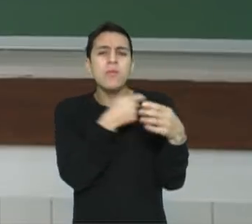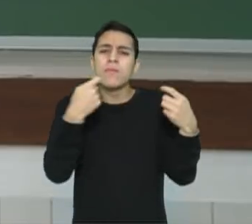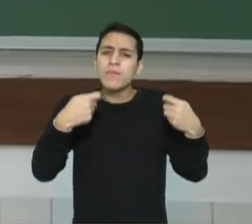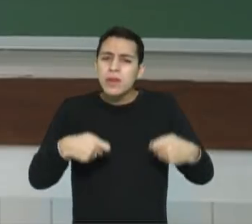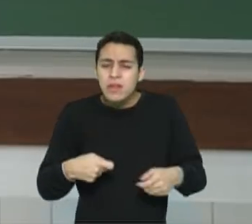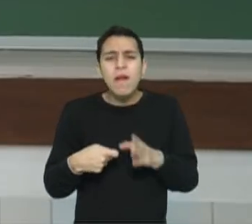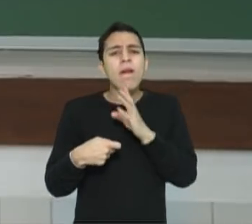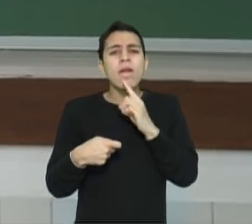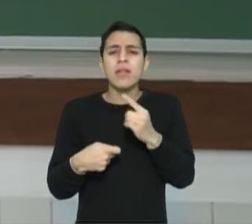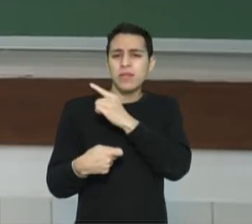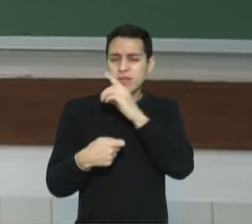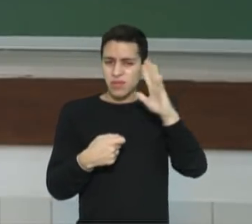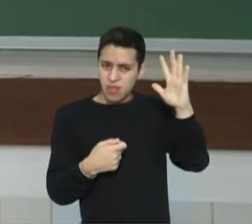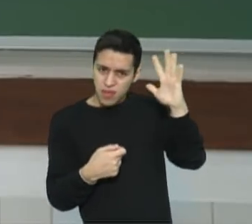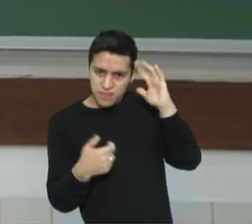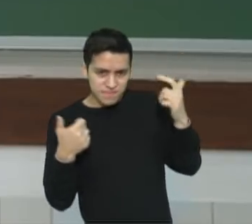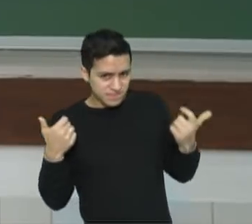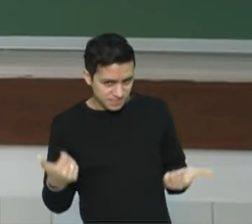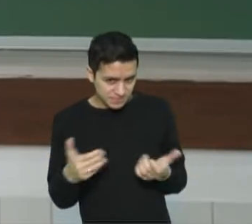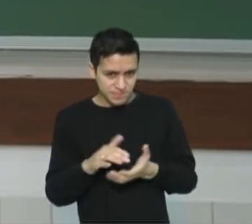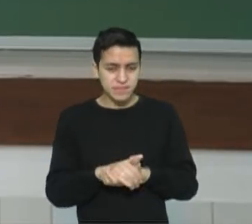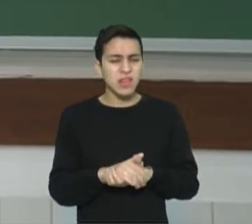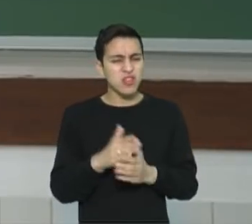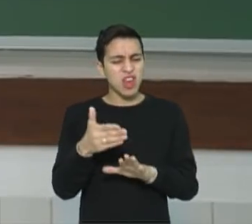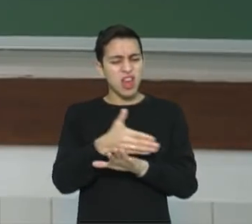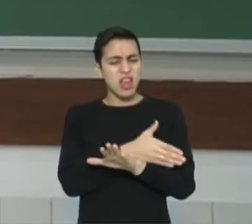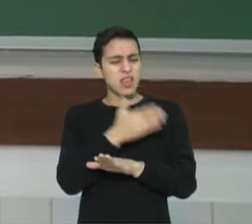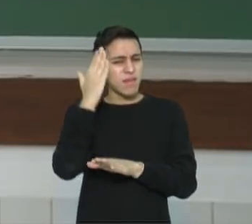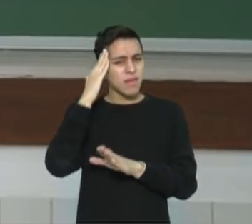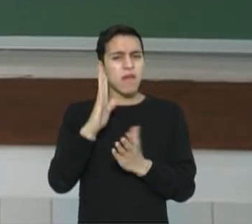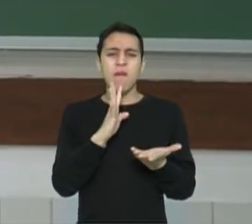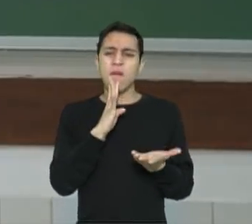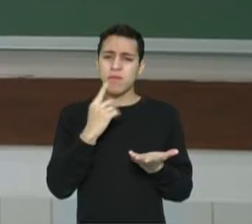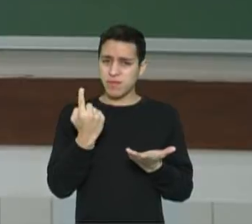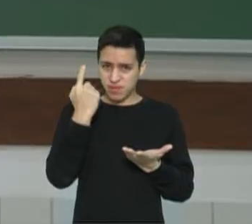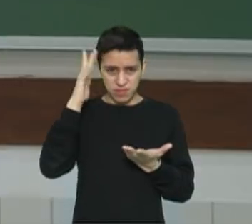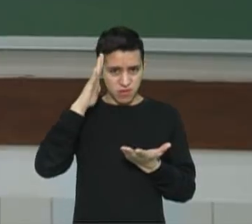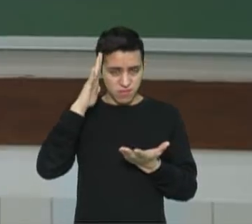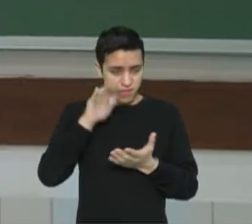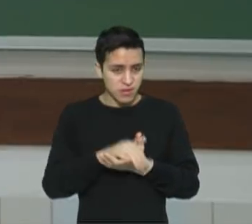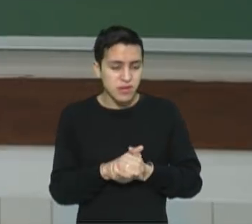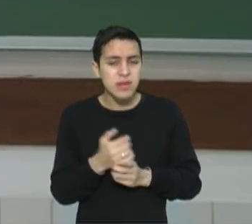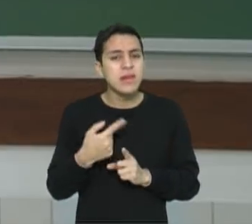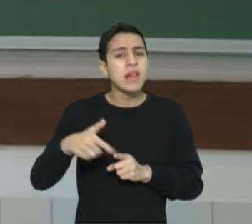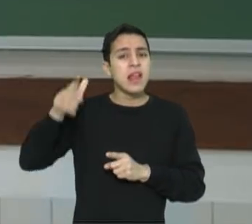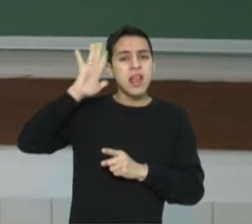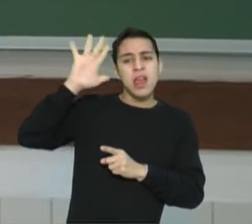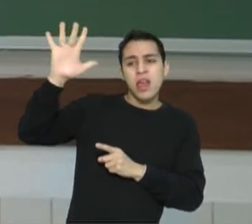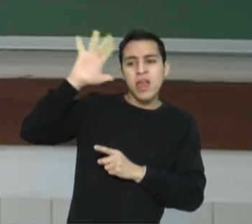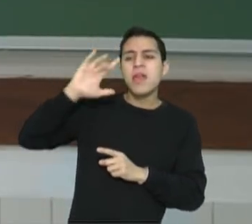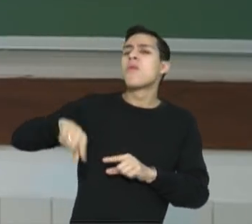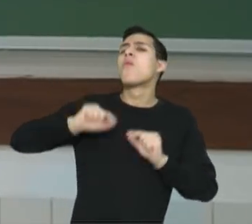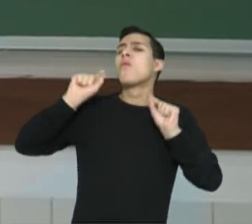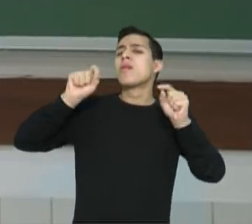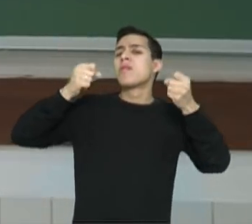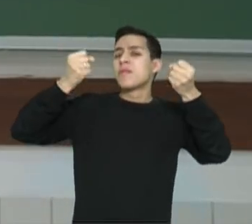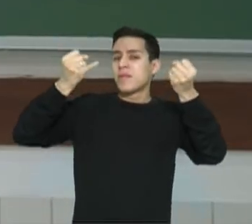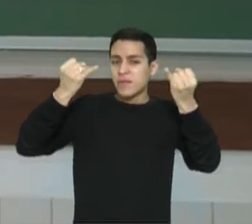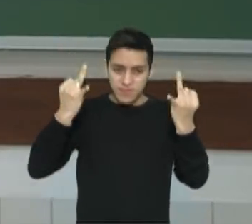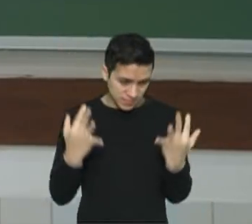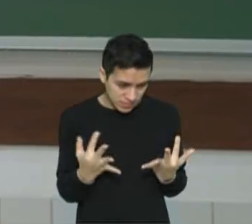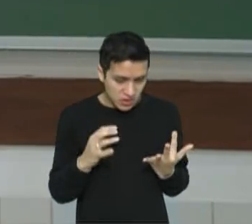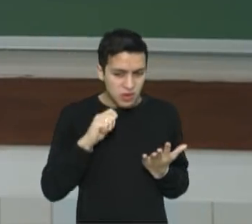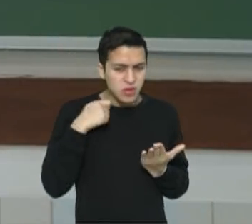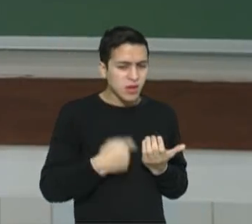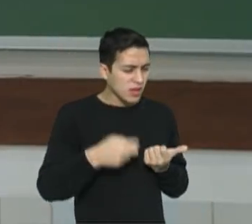né? Desde cedo a gente conhecer e saber. É que essa teoria, ela trabalha com o quê? Veja, com a teoria